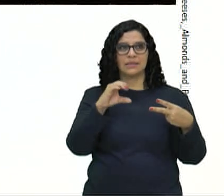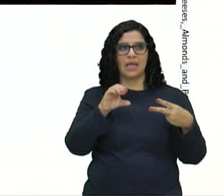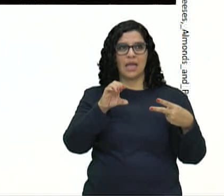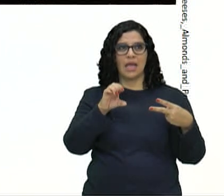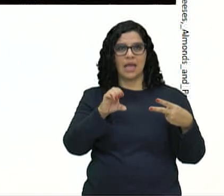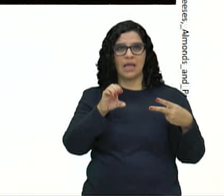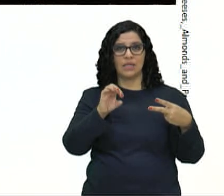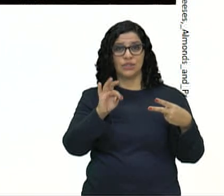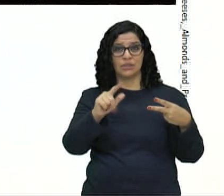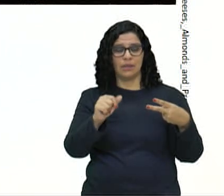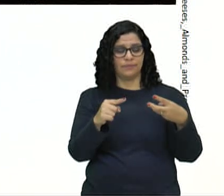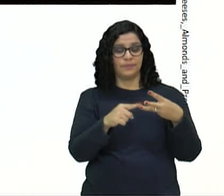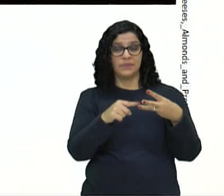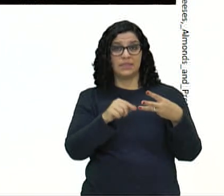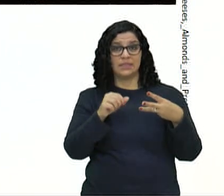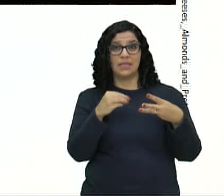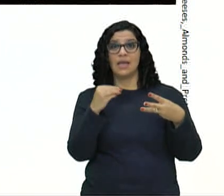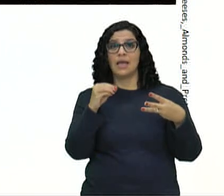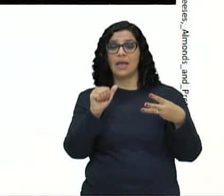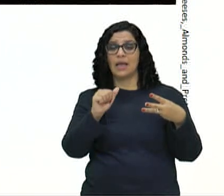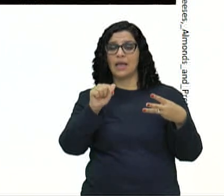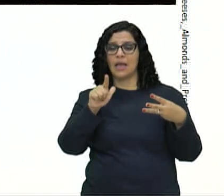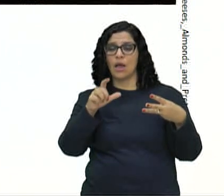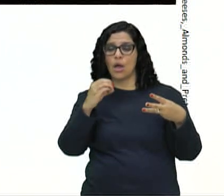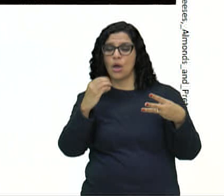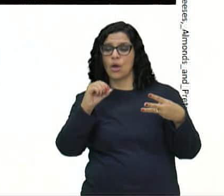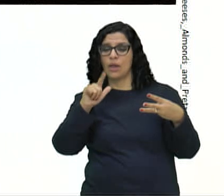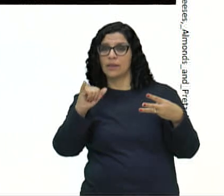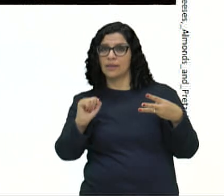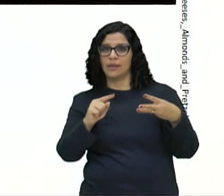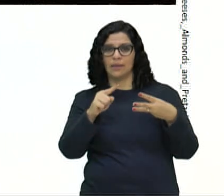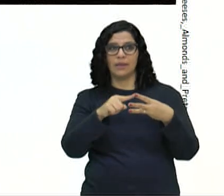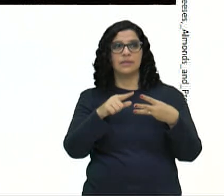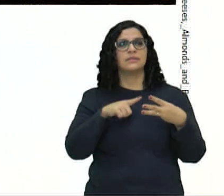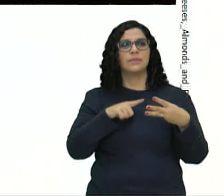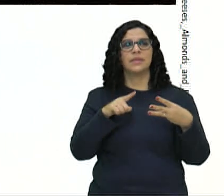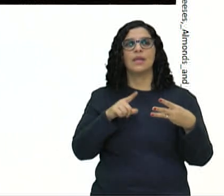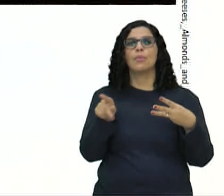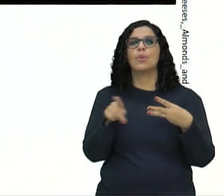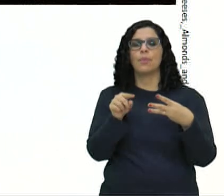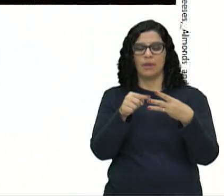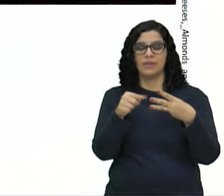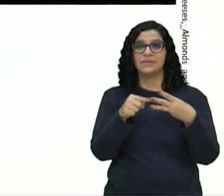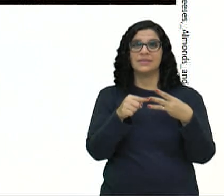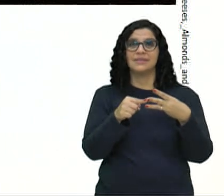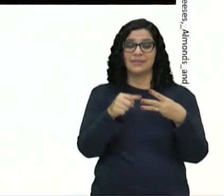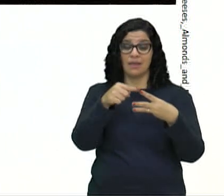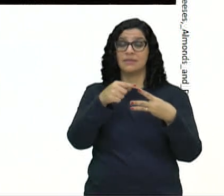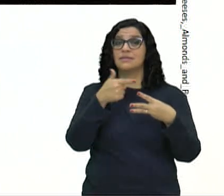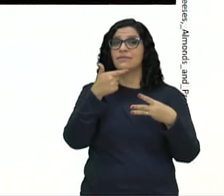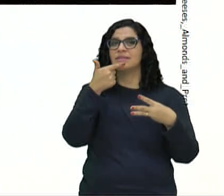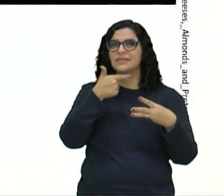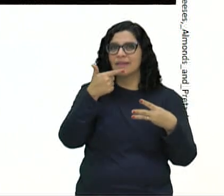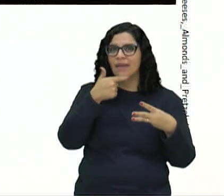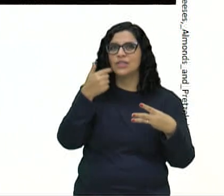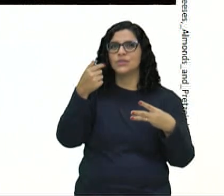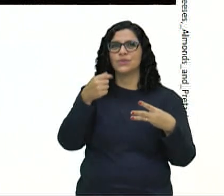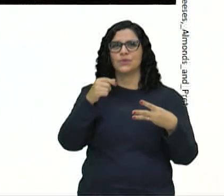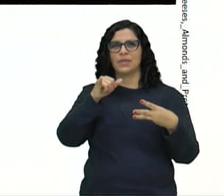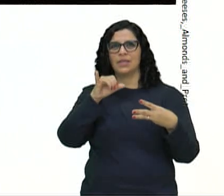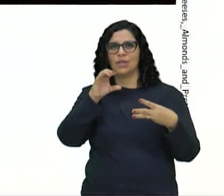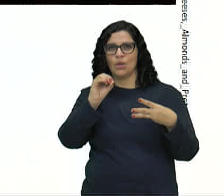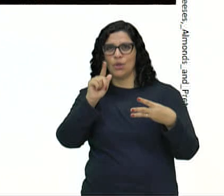e alcoólica. A lática produz ácido lático e a gente consegue fabricar queijos e iogurtes. A